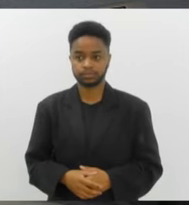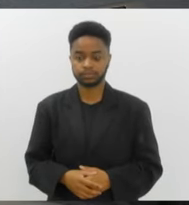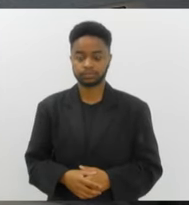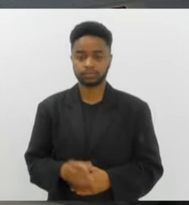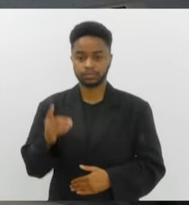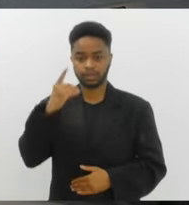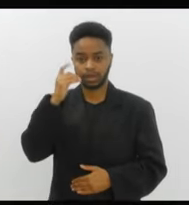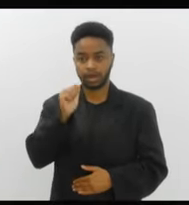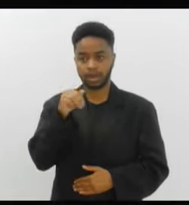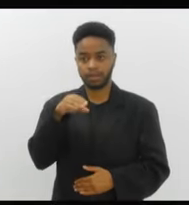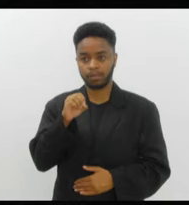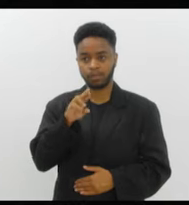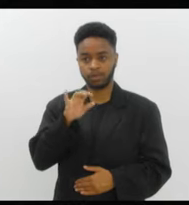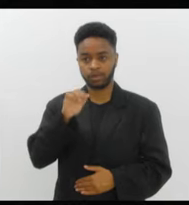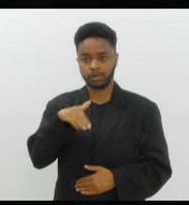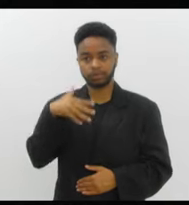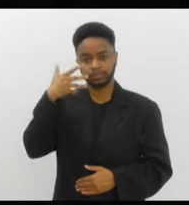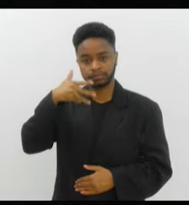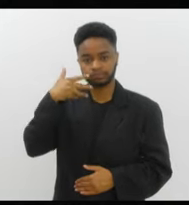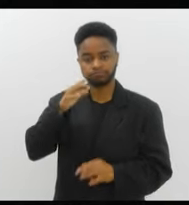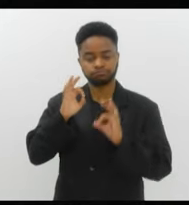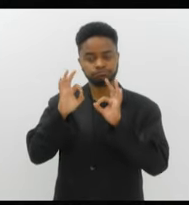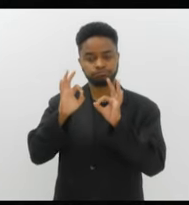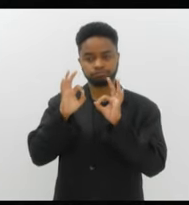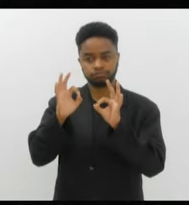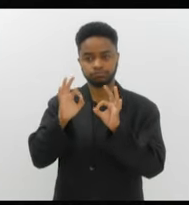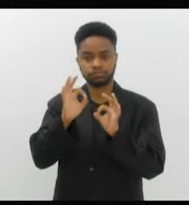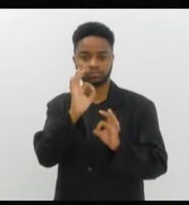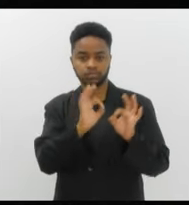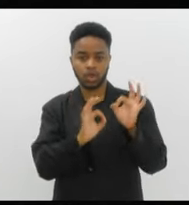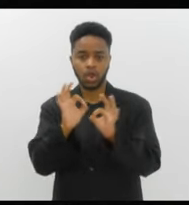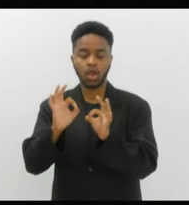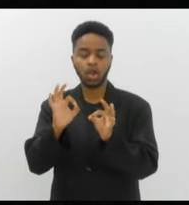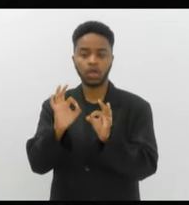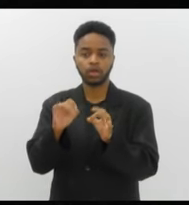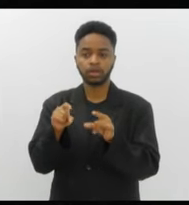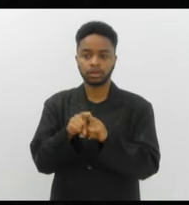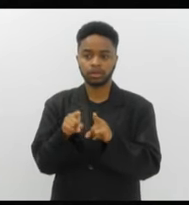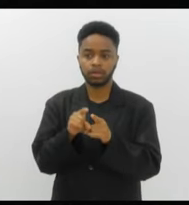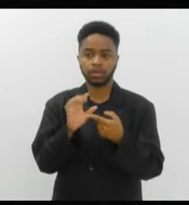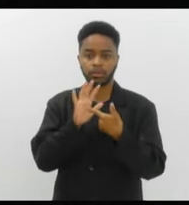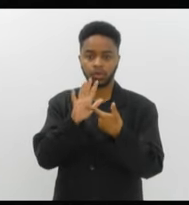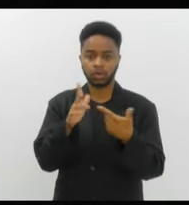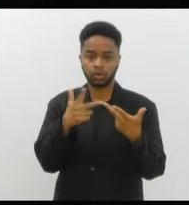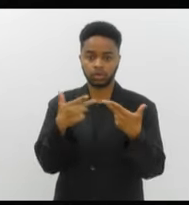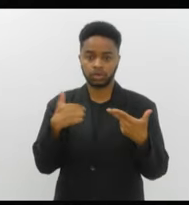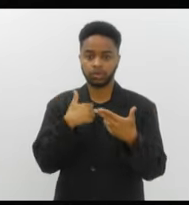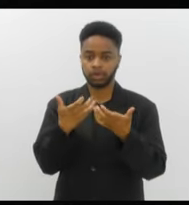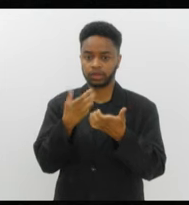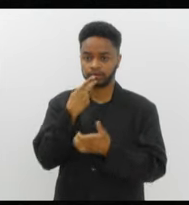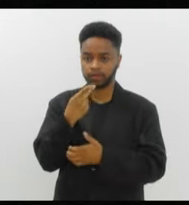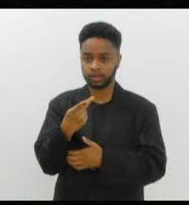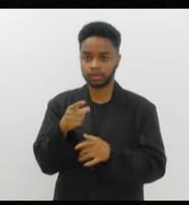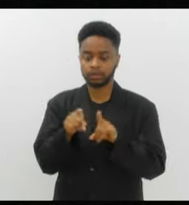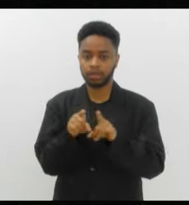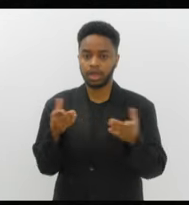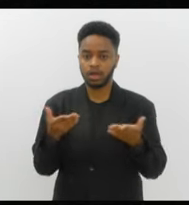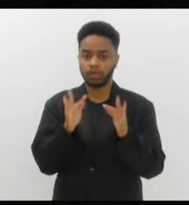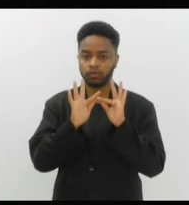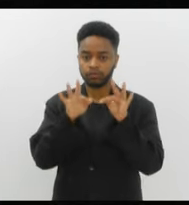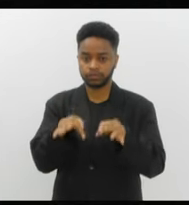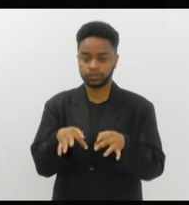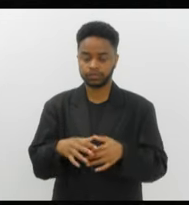Amorim, pelas palavras que de tal magnitude delineou, né, e retratou o que eu gostaria de falar. E, para